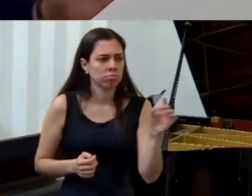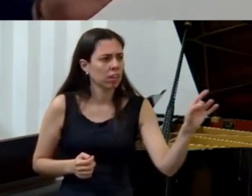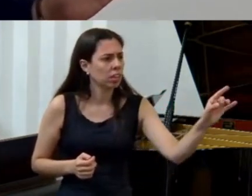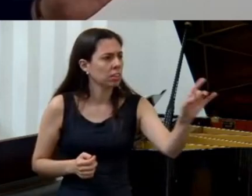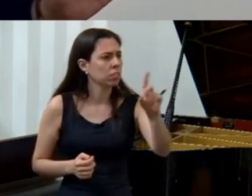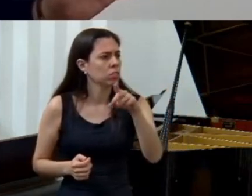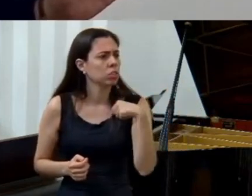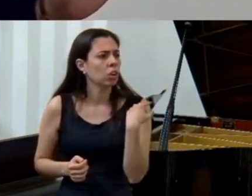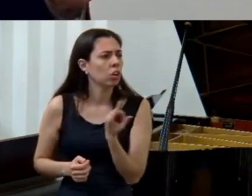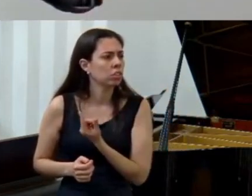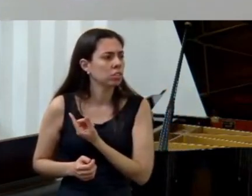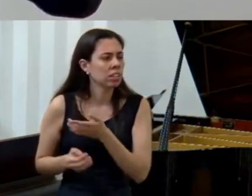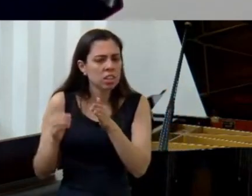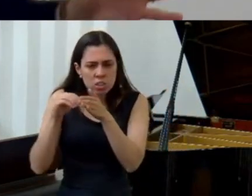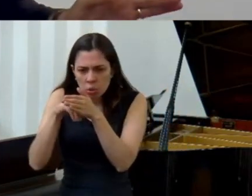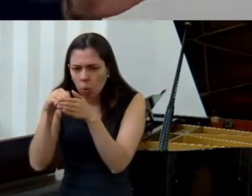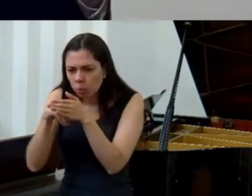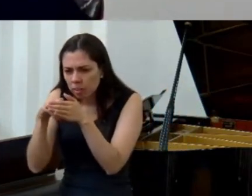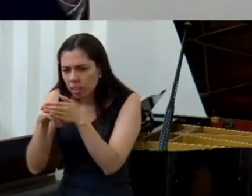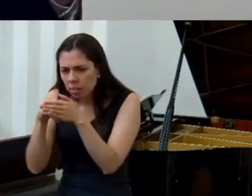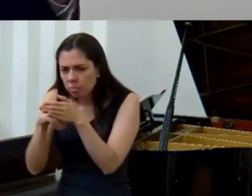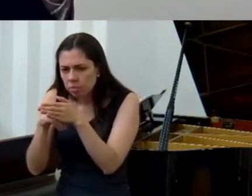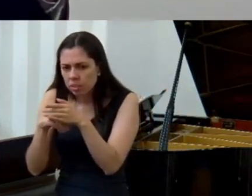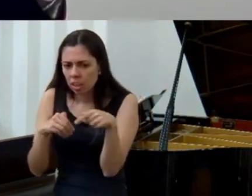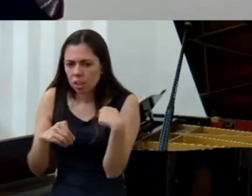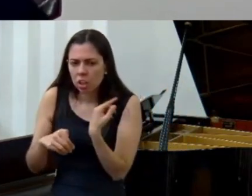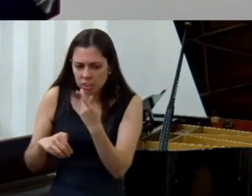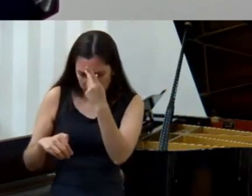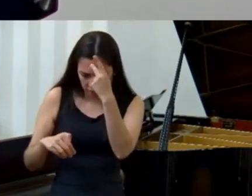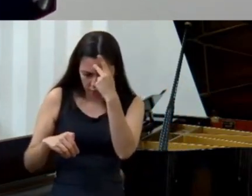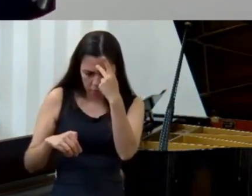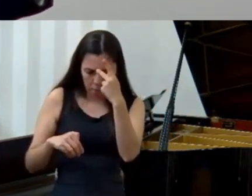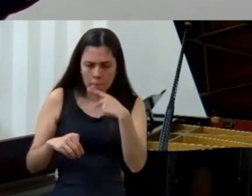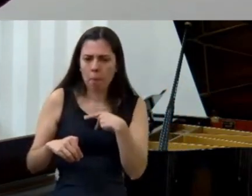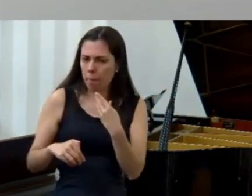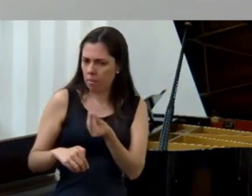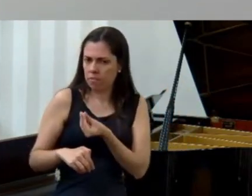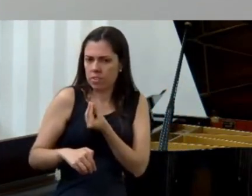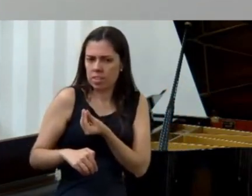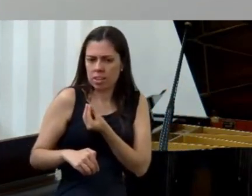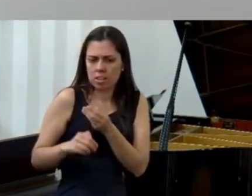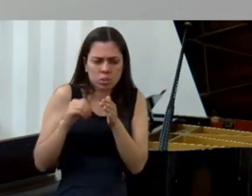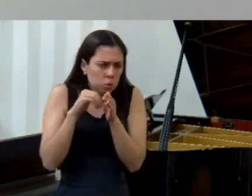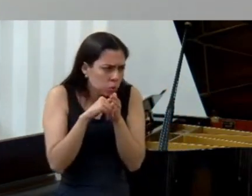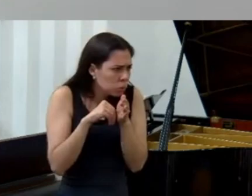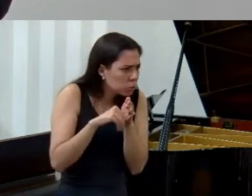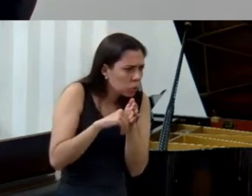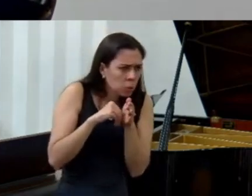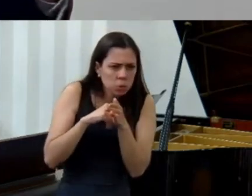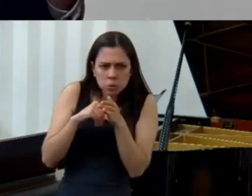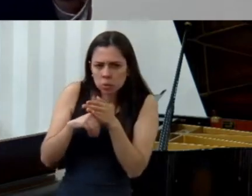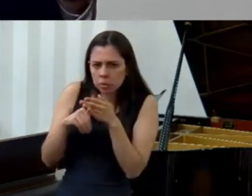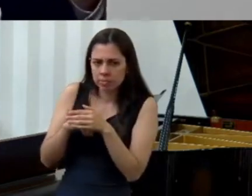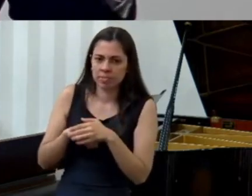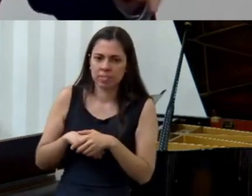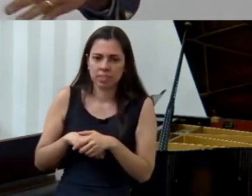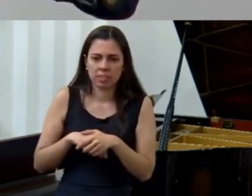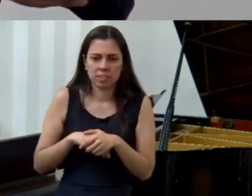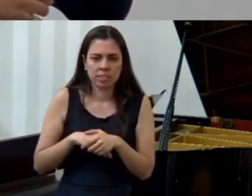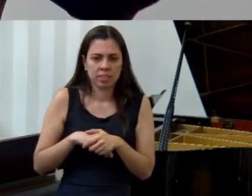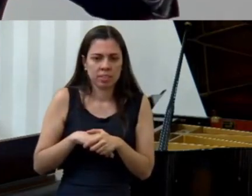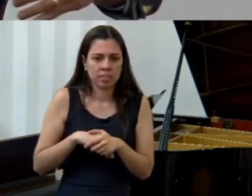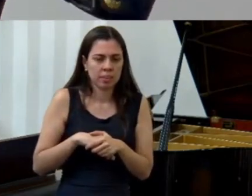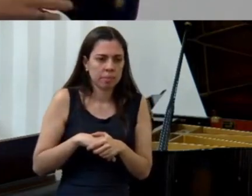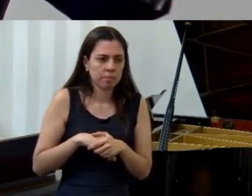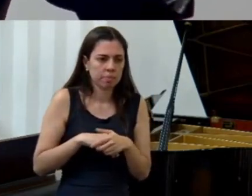esconder, para fugir da nossa responsabilidade. Quando nós não estamos atendendo à vocação que Deus nos deu,